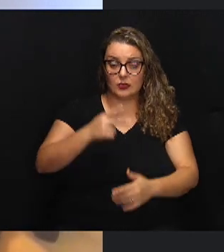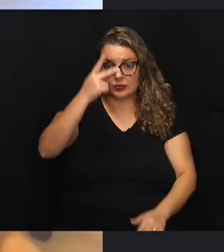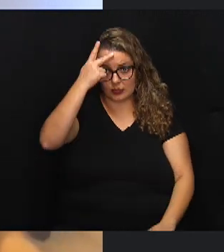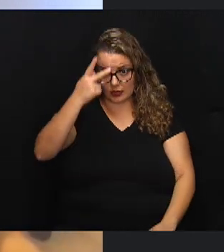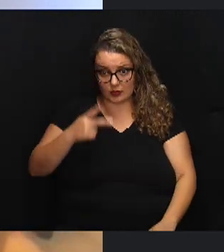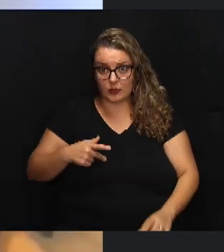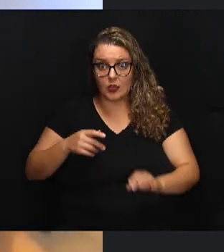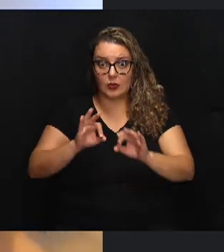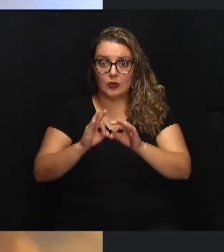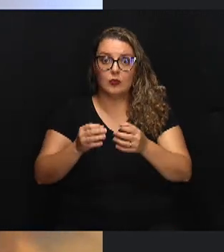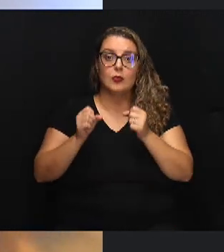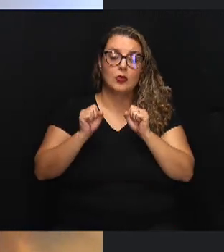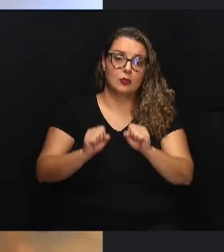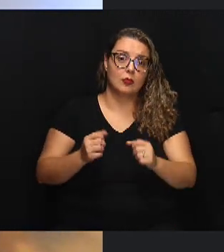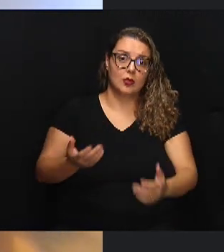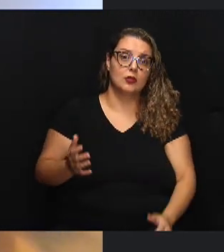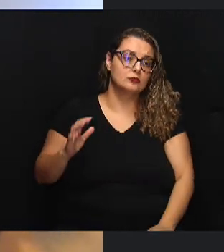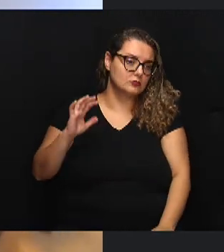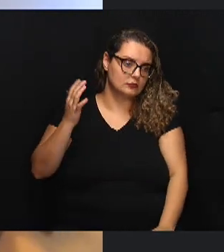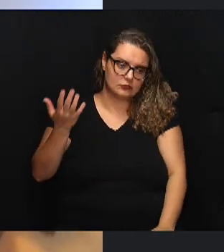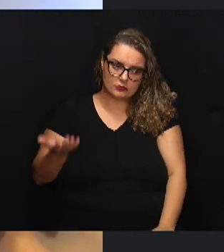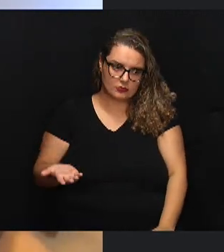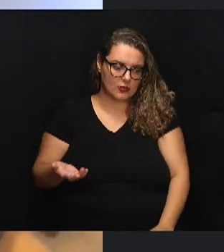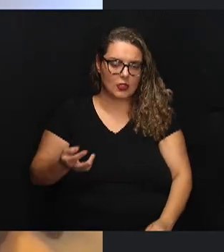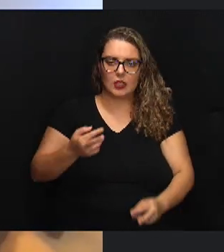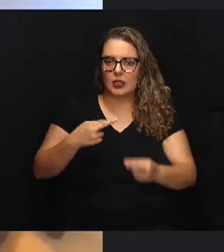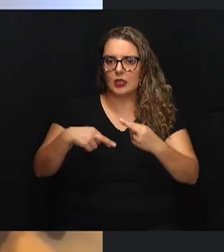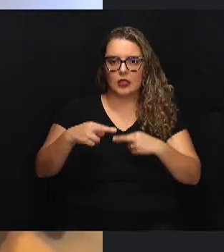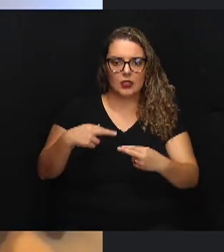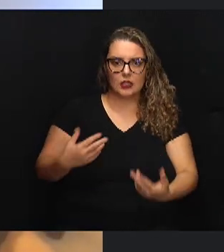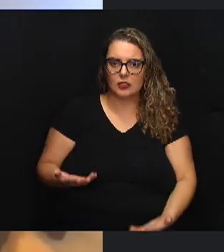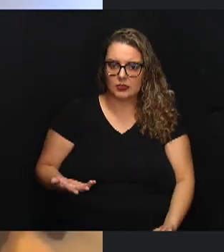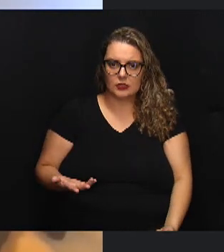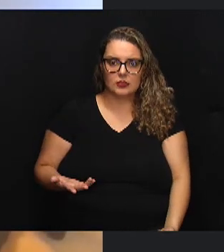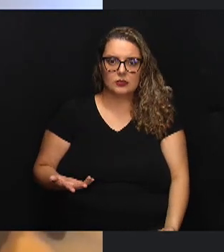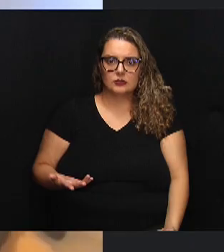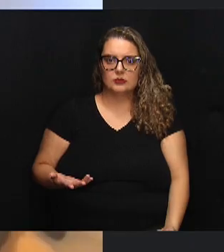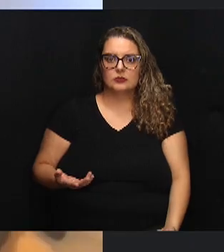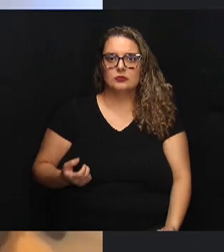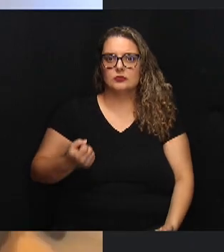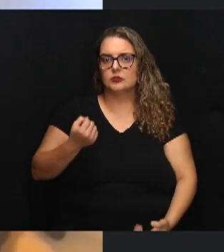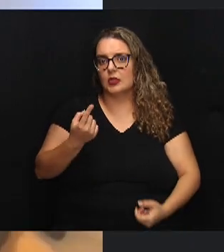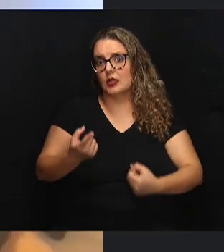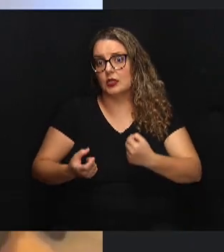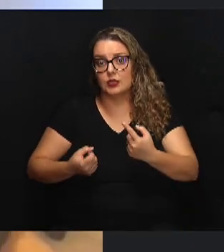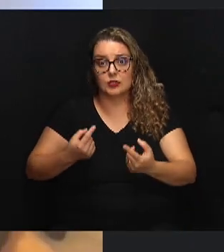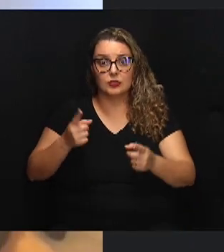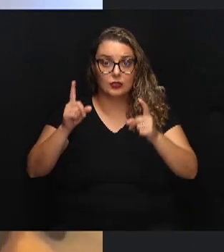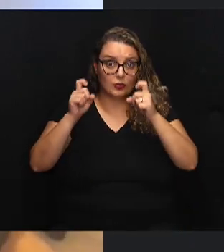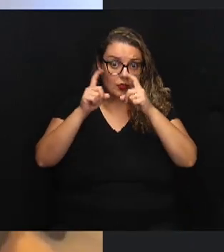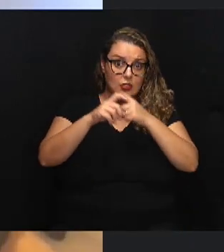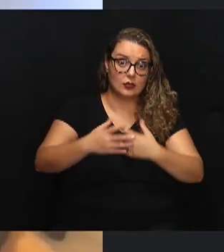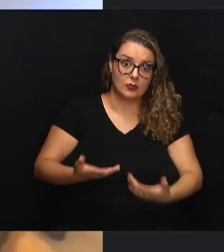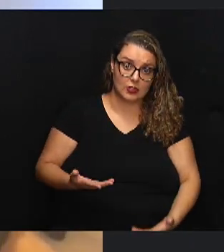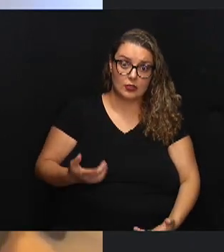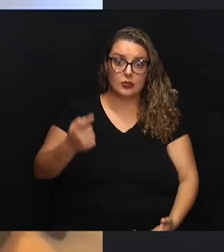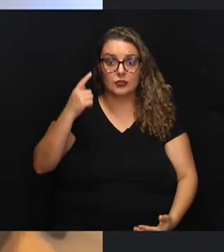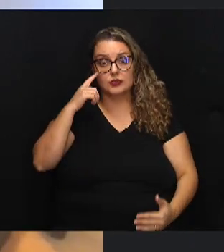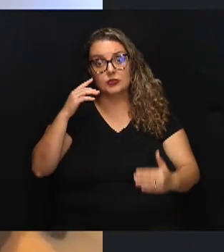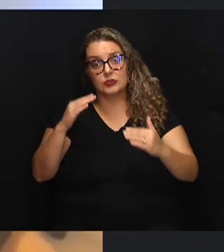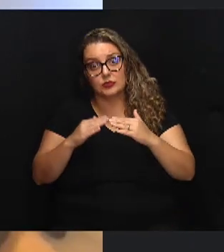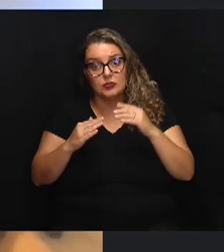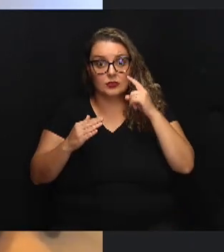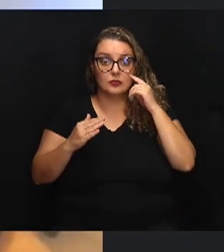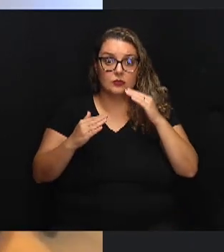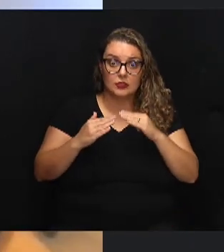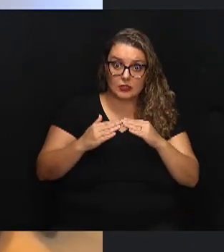porque podem ocorrer ali questões mesmo, né, de alguma dificuldade de alinhamento. A